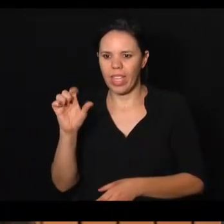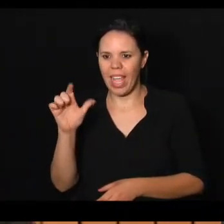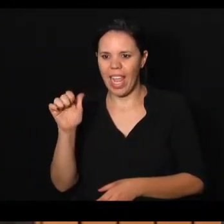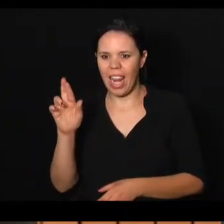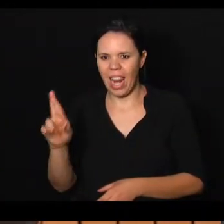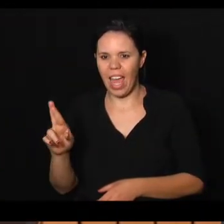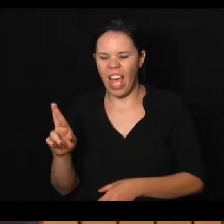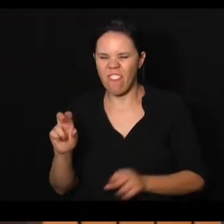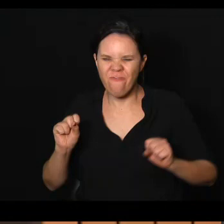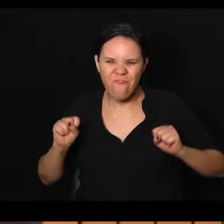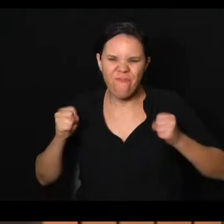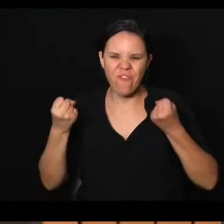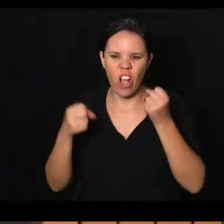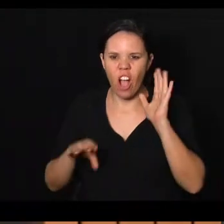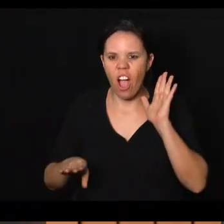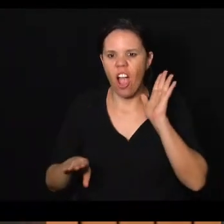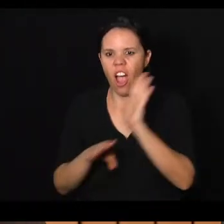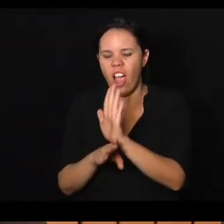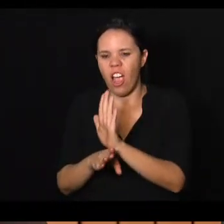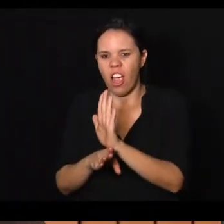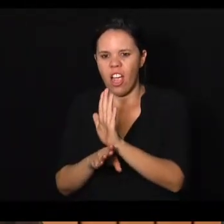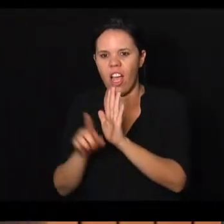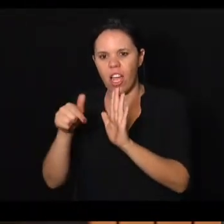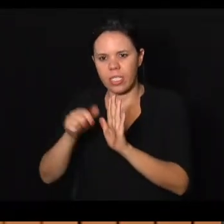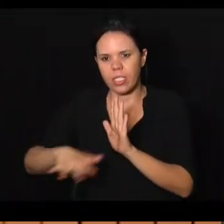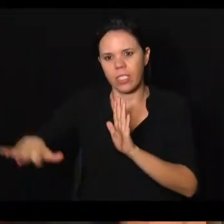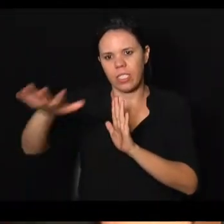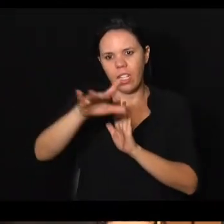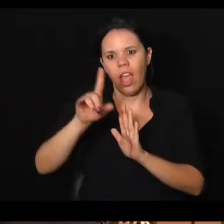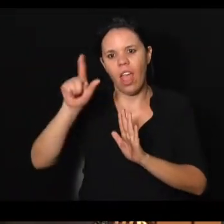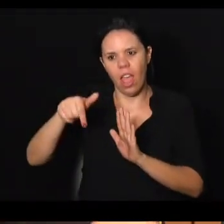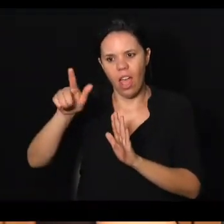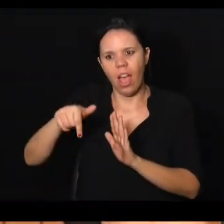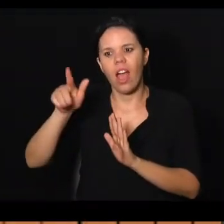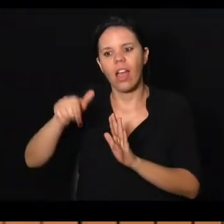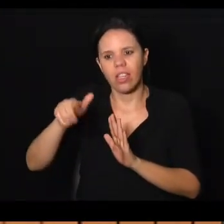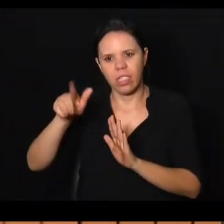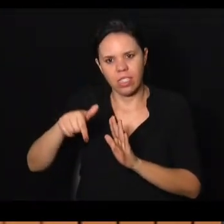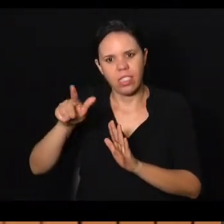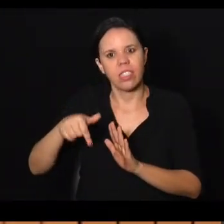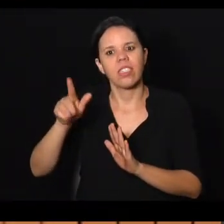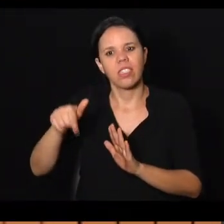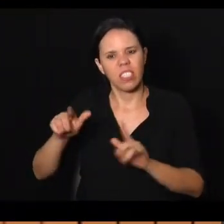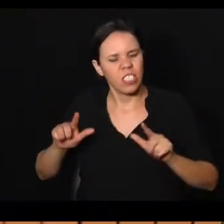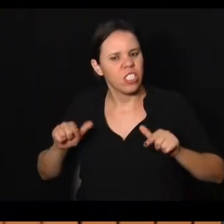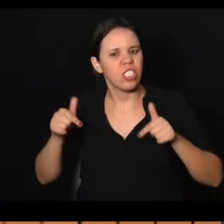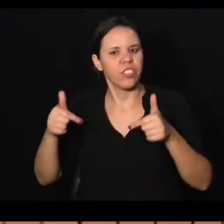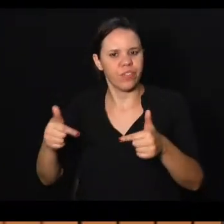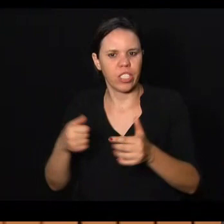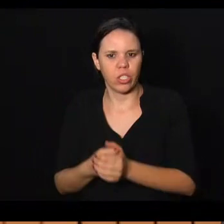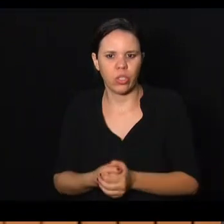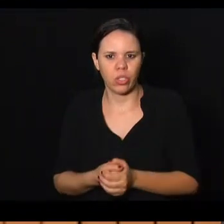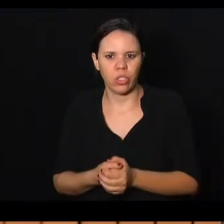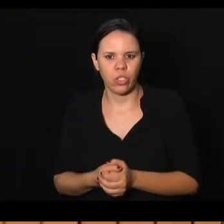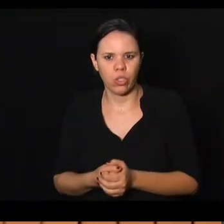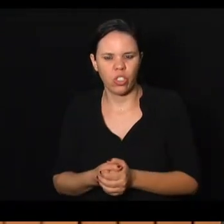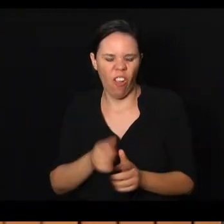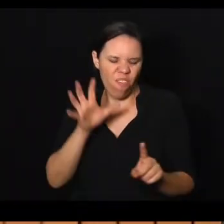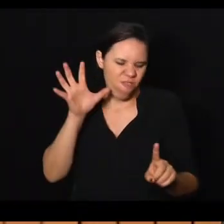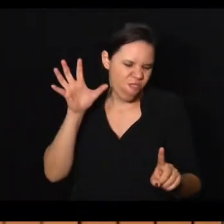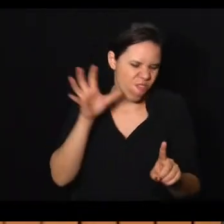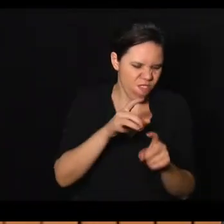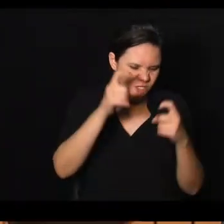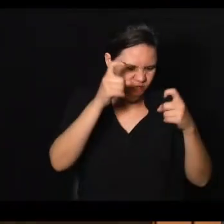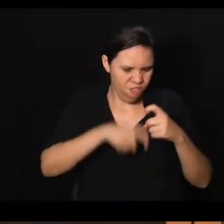conselhos tutelares da região. É assim que se enfrenta o abuso sexual